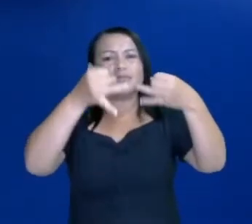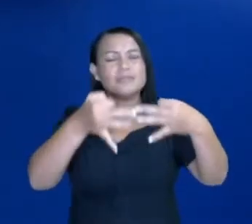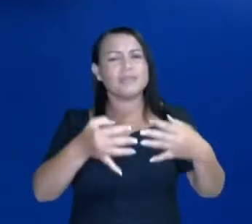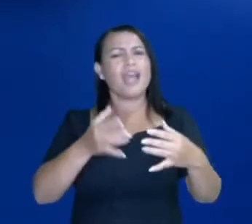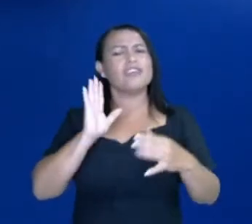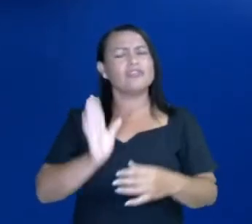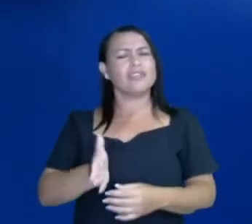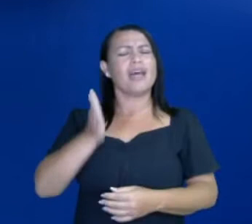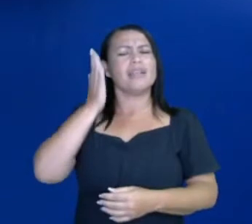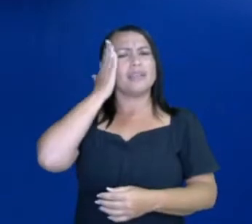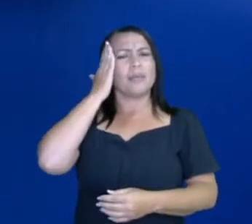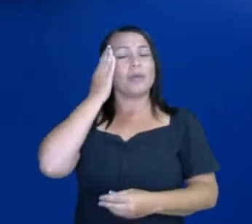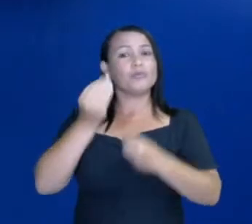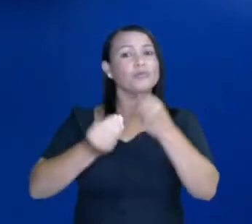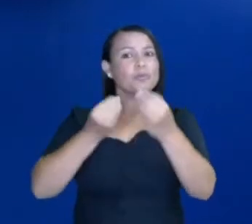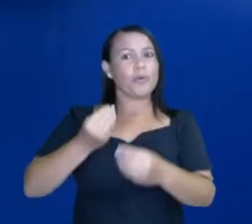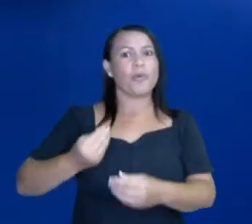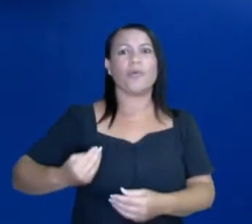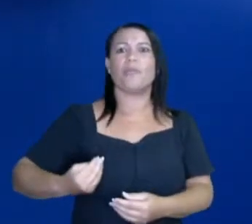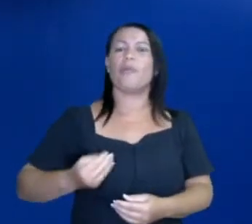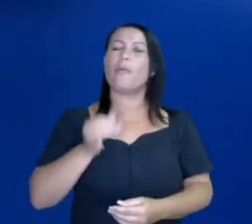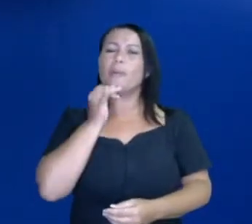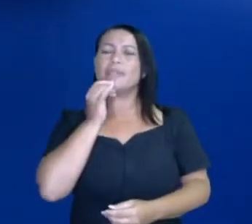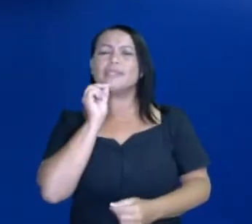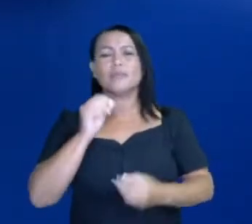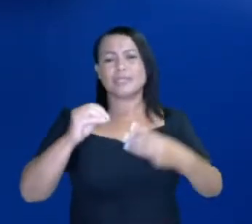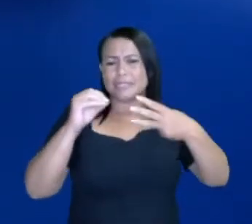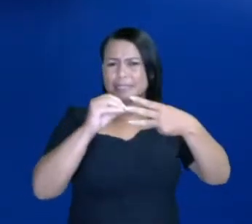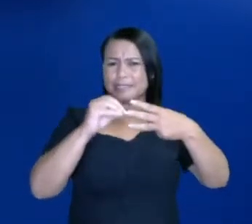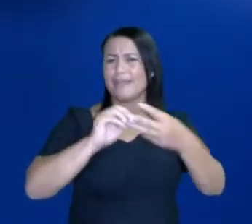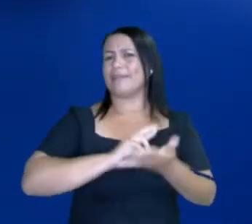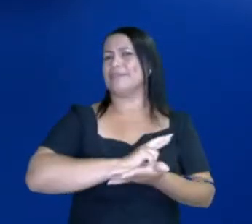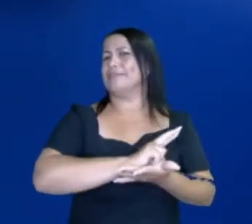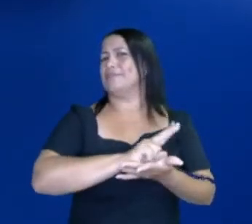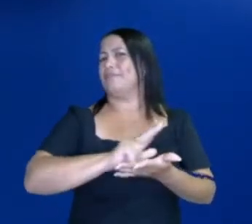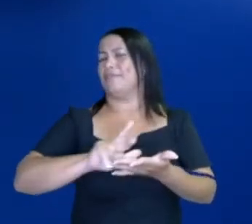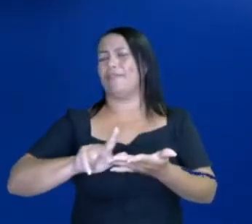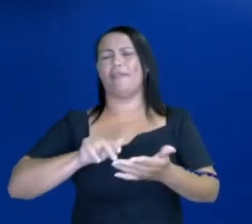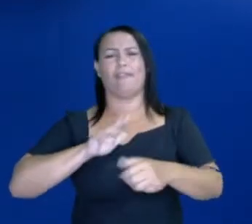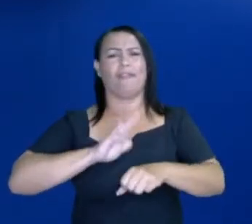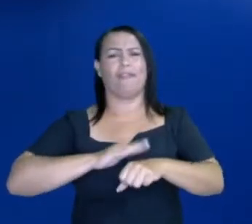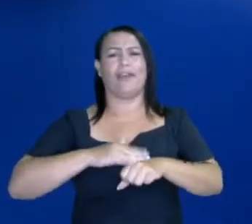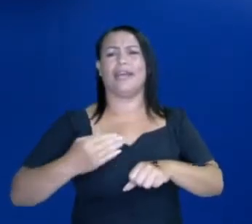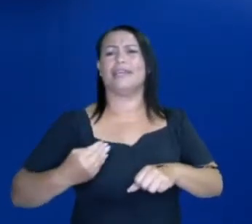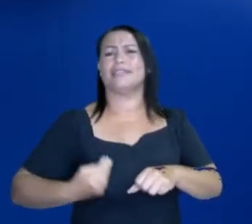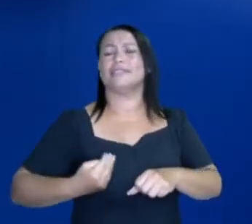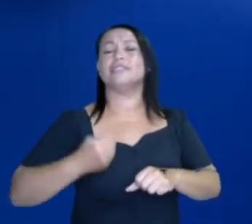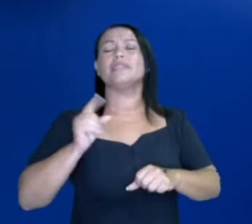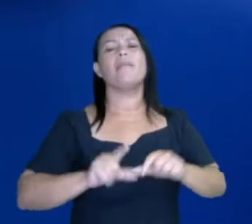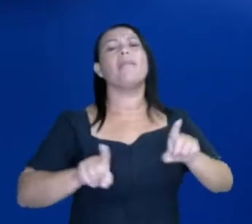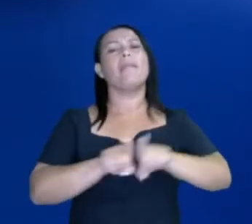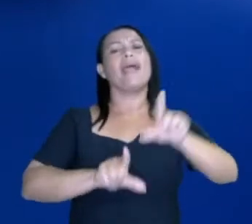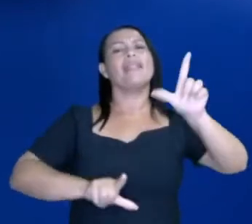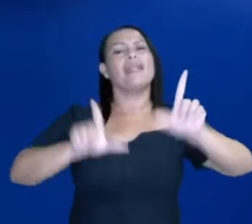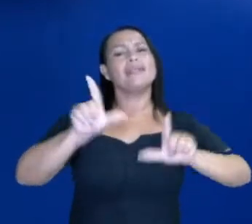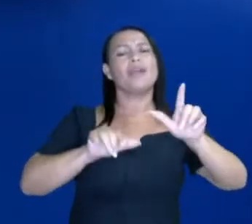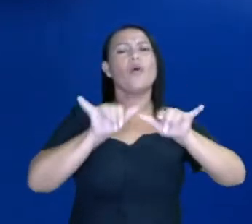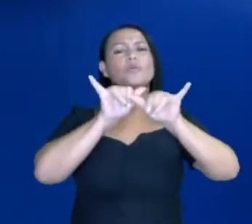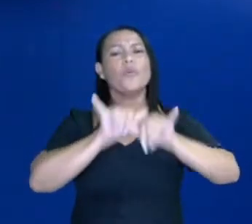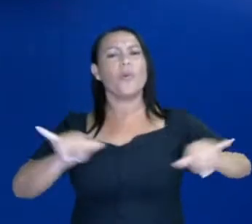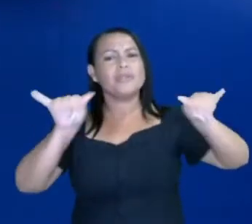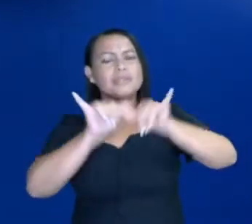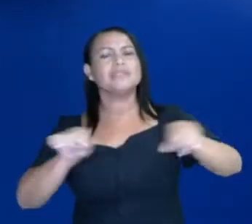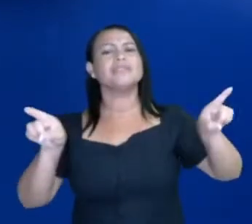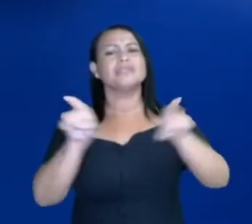sobre célula em diversas situações, não é? Tanto no telejornal como em notícias,